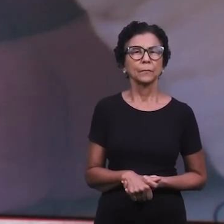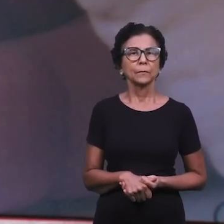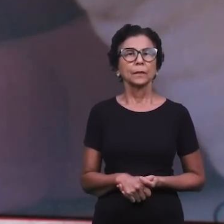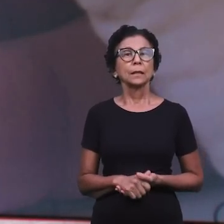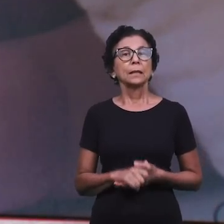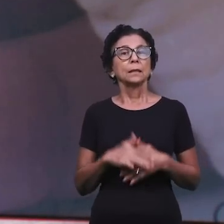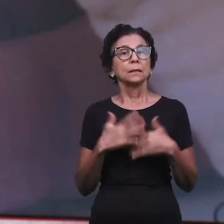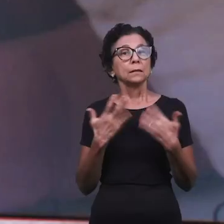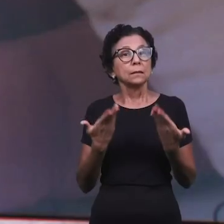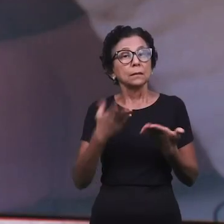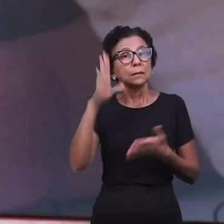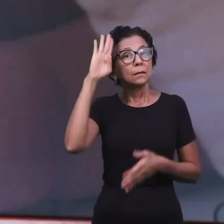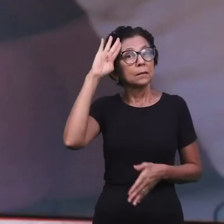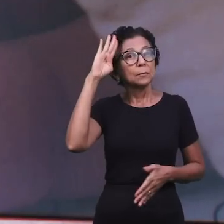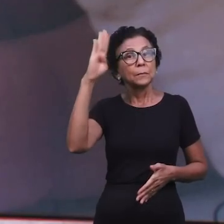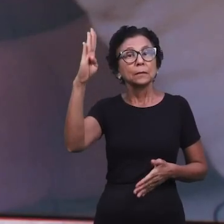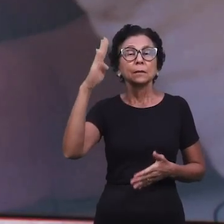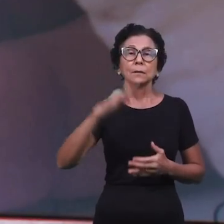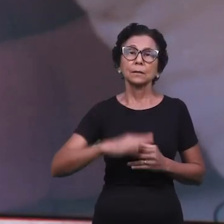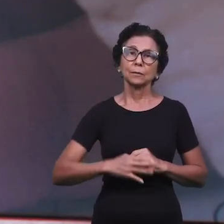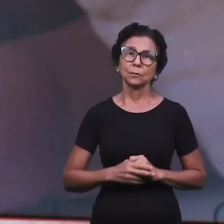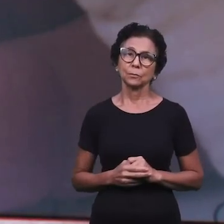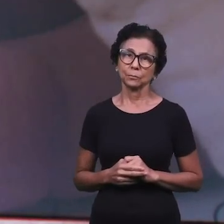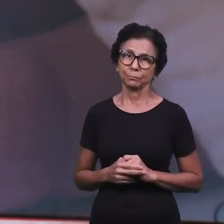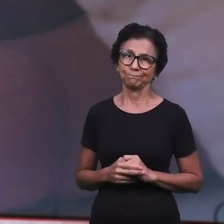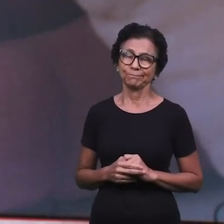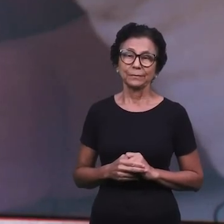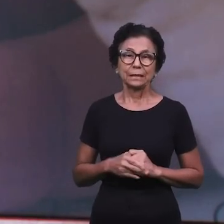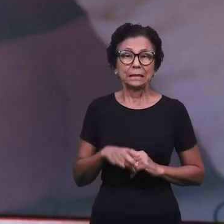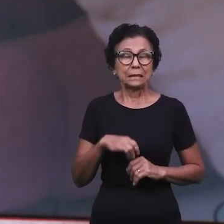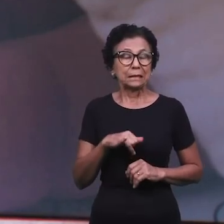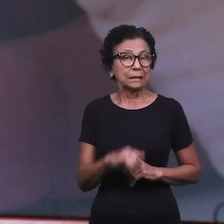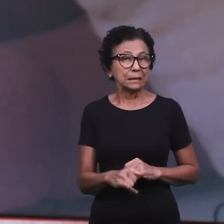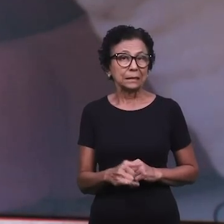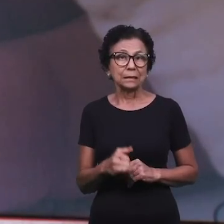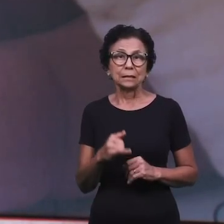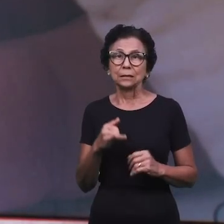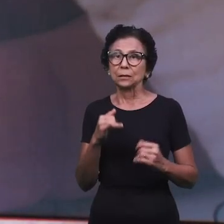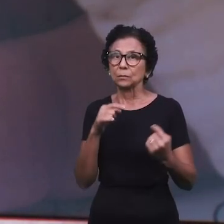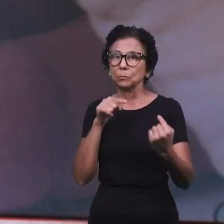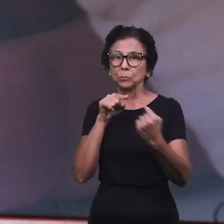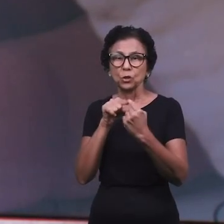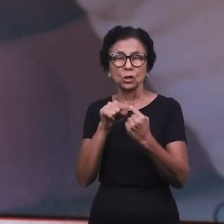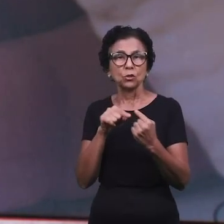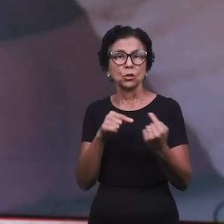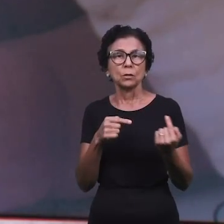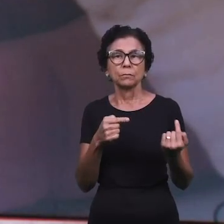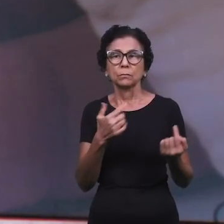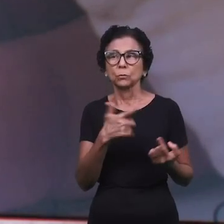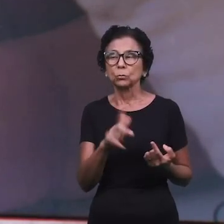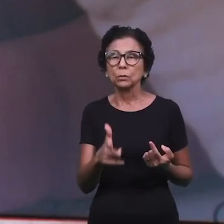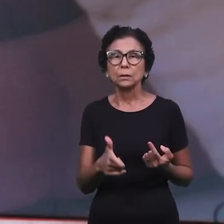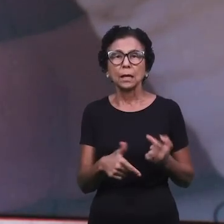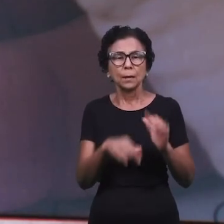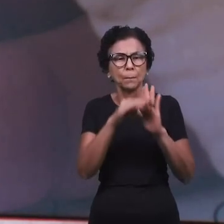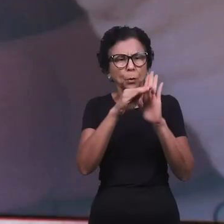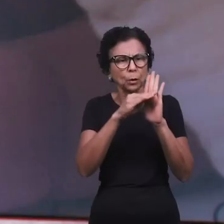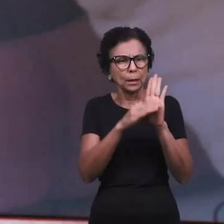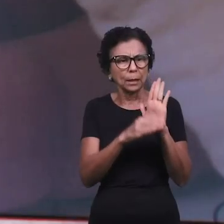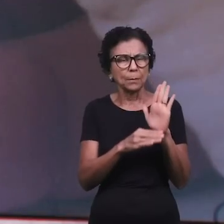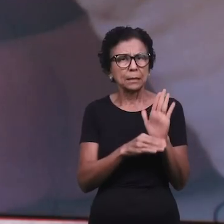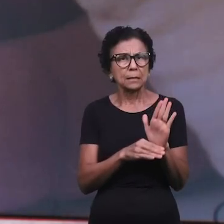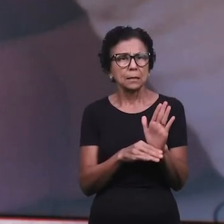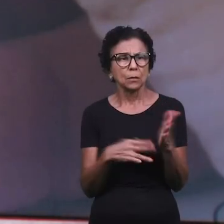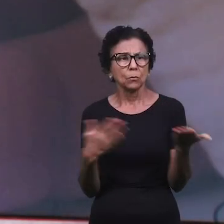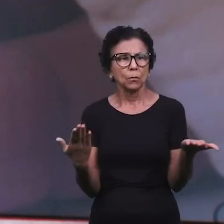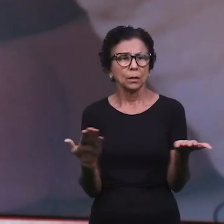que isso é fundamental, porque se você não tem aí metas de curto, de longo prazo, você vai começar a sua sessão